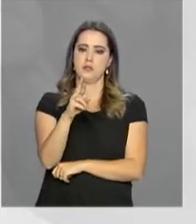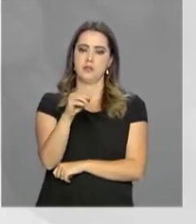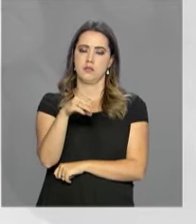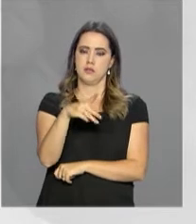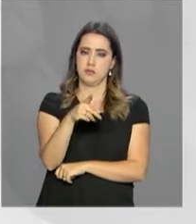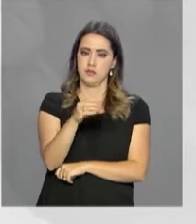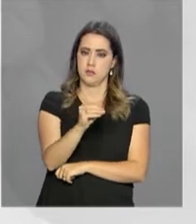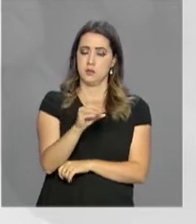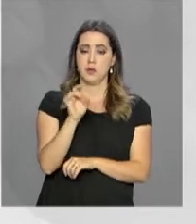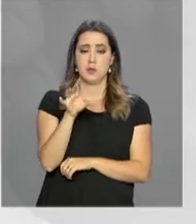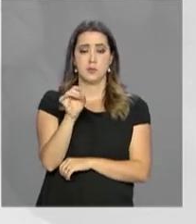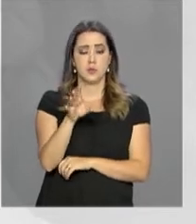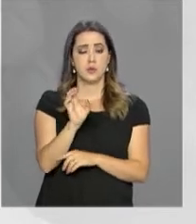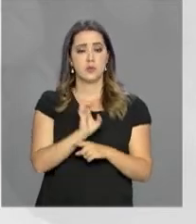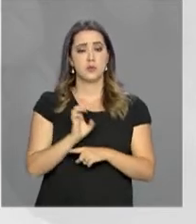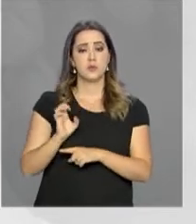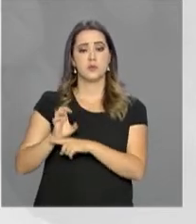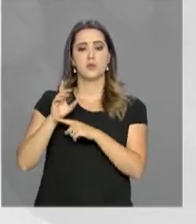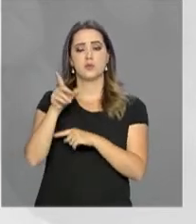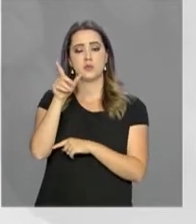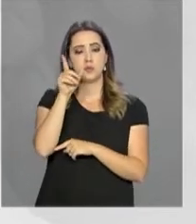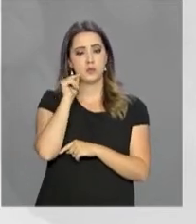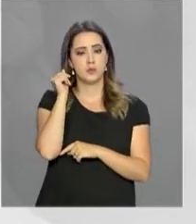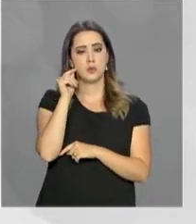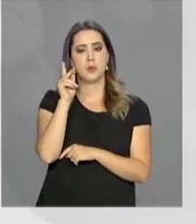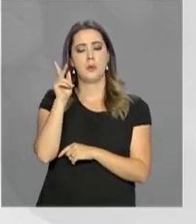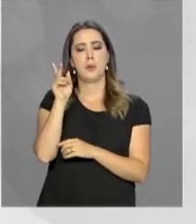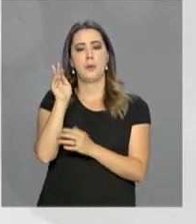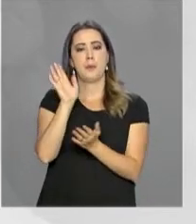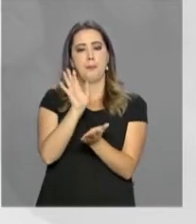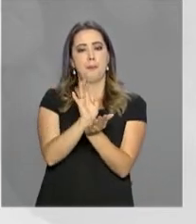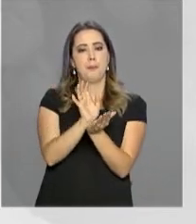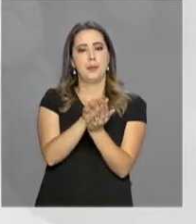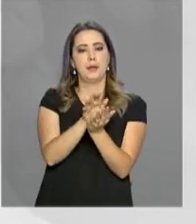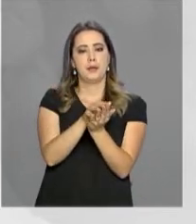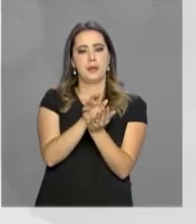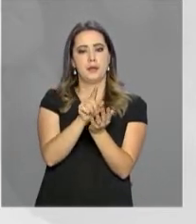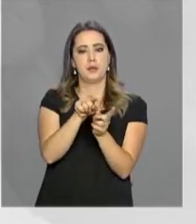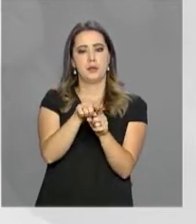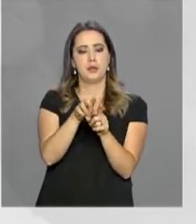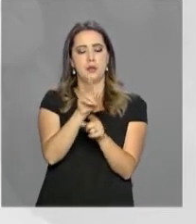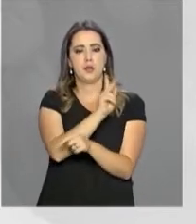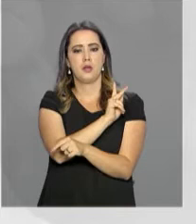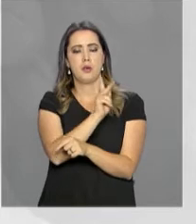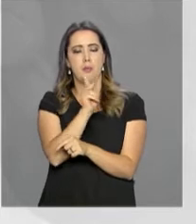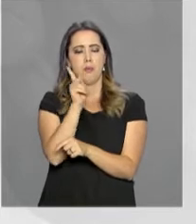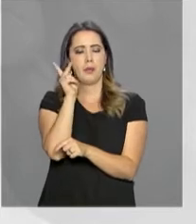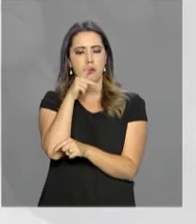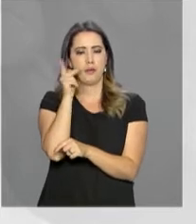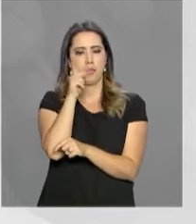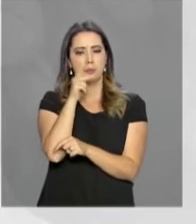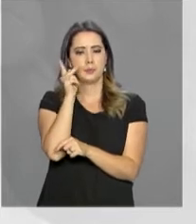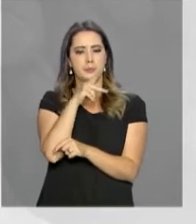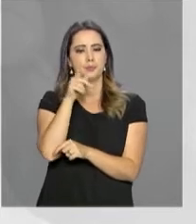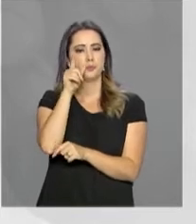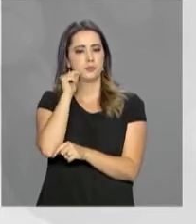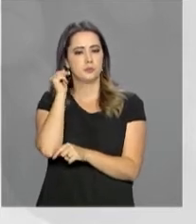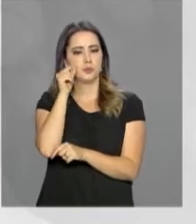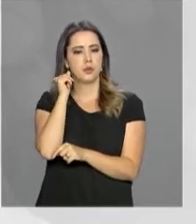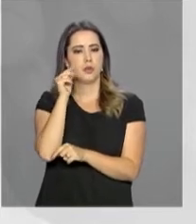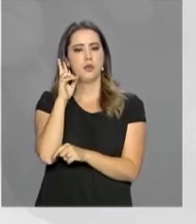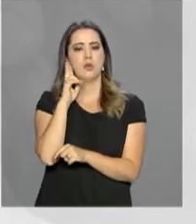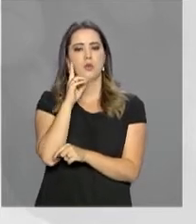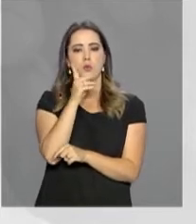sarampo somente nos estados do ceará paraíba pernambuco alagoas rondônia e rio de janeiro